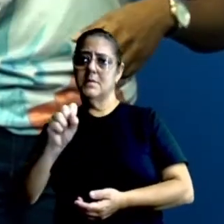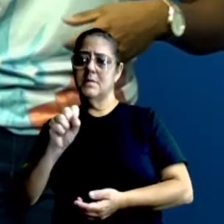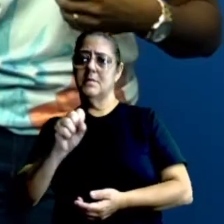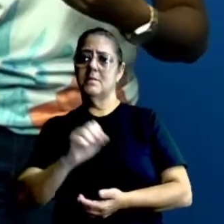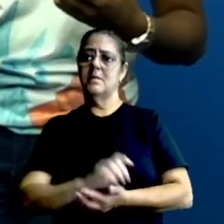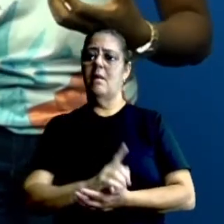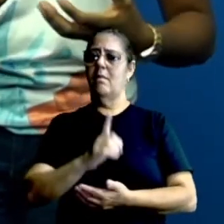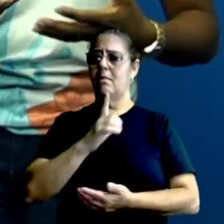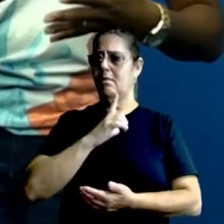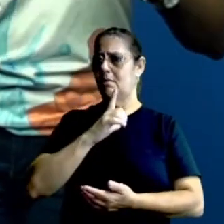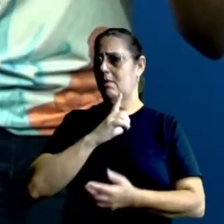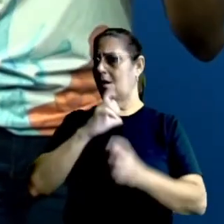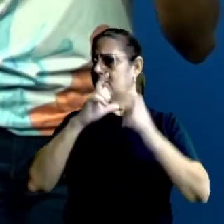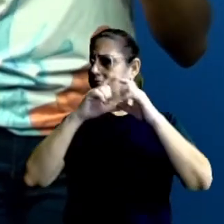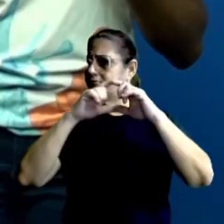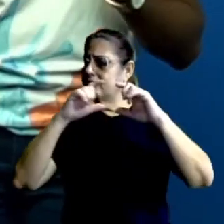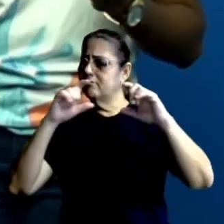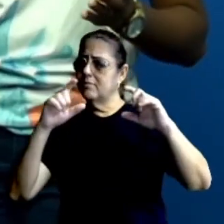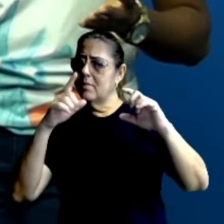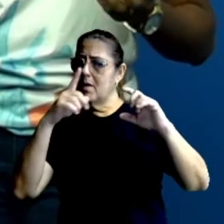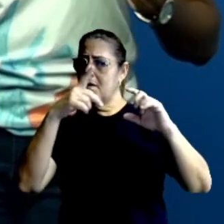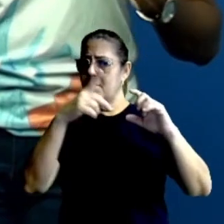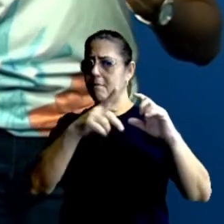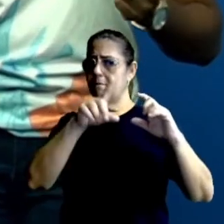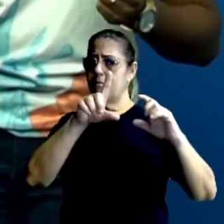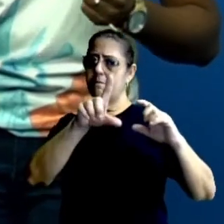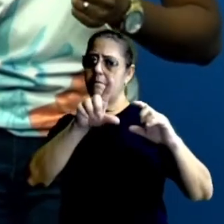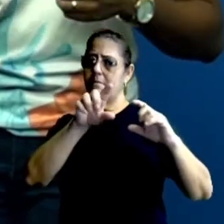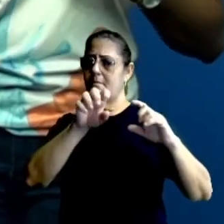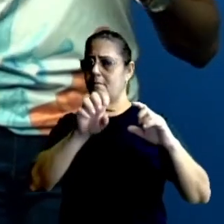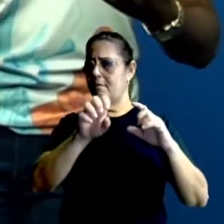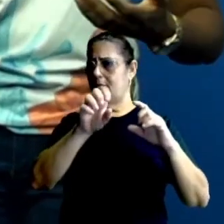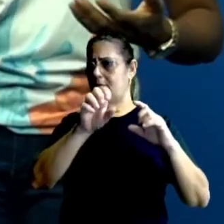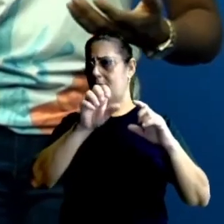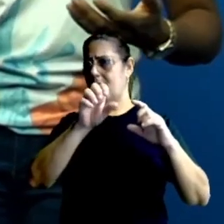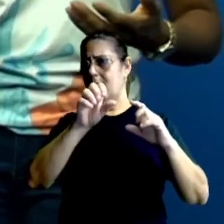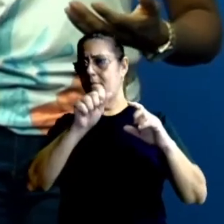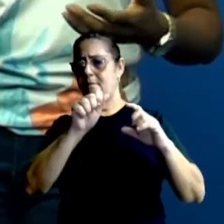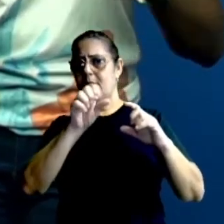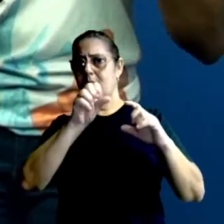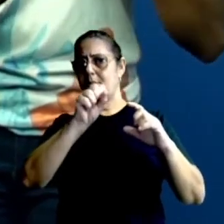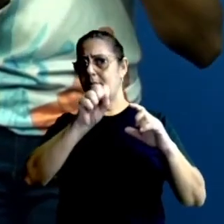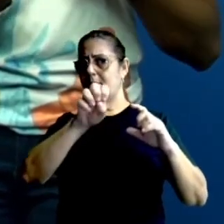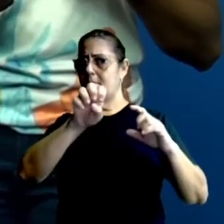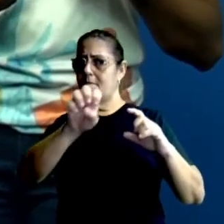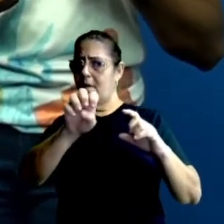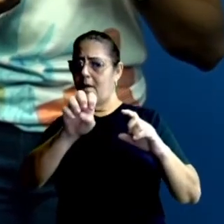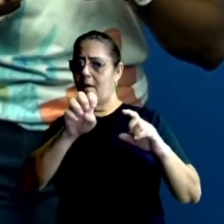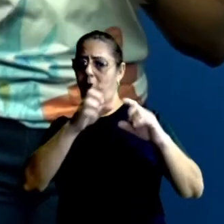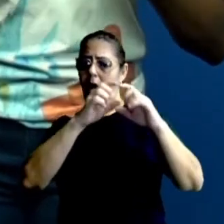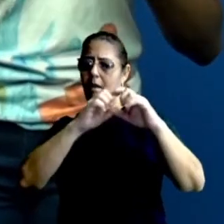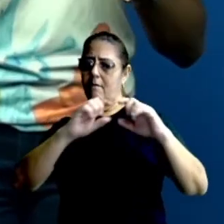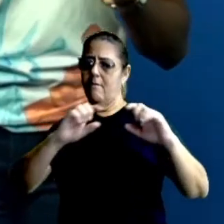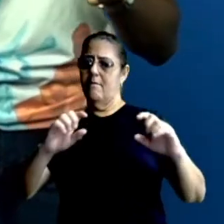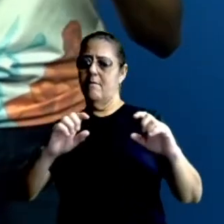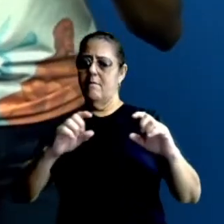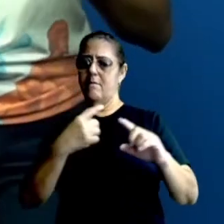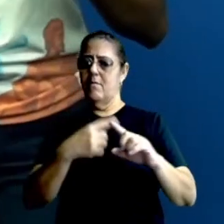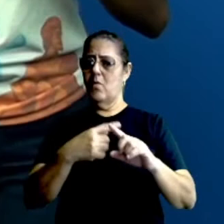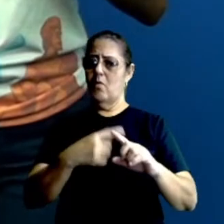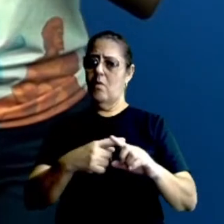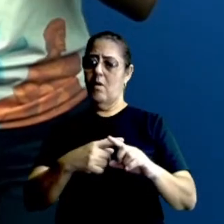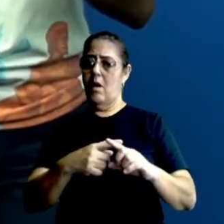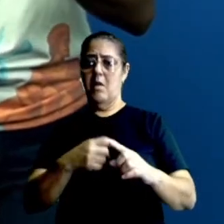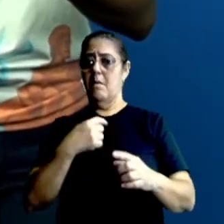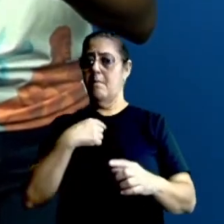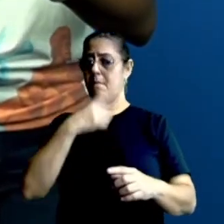please É ele que vai dar aquela sua avisada para sua pergunta correto E é porque